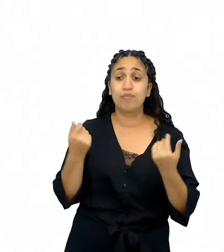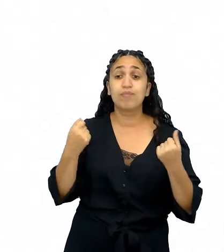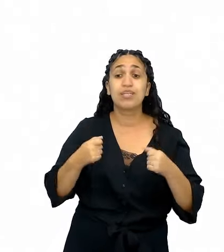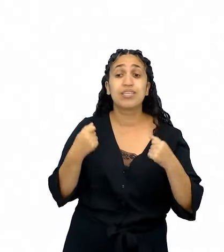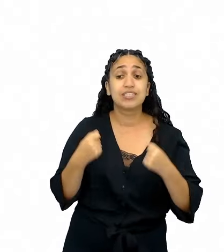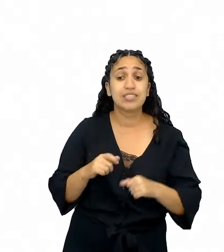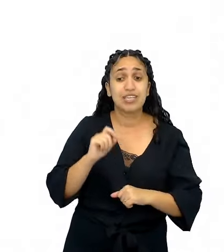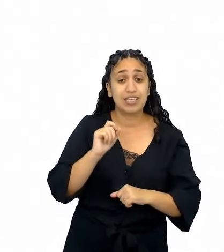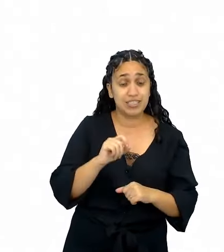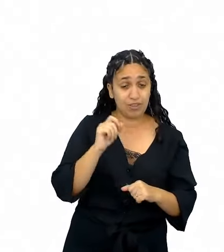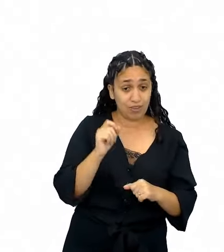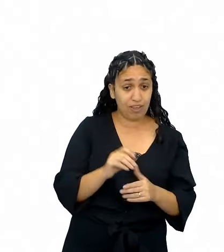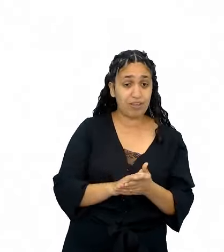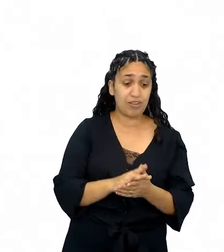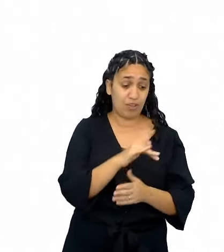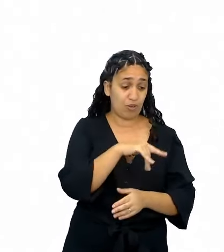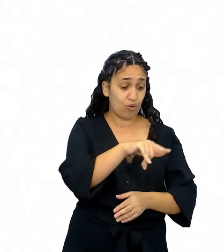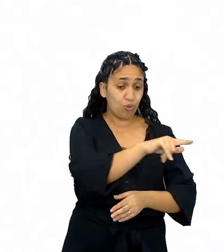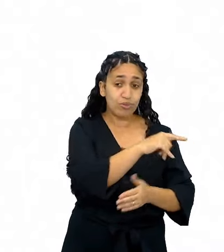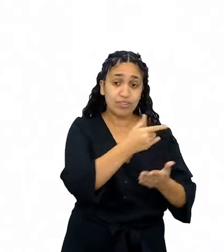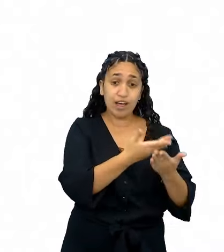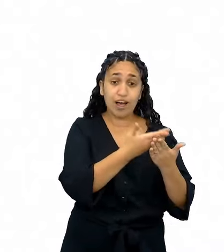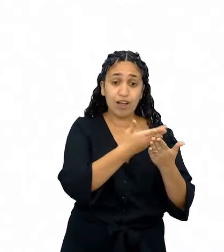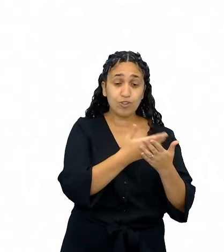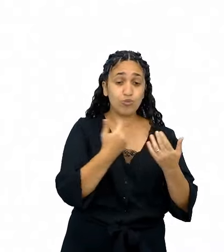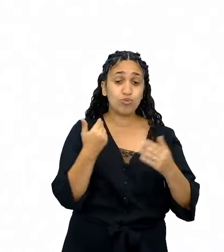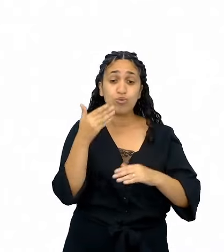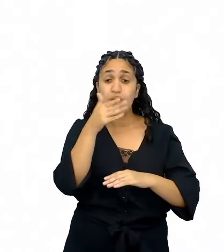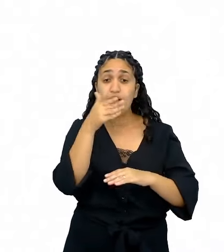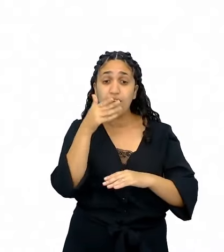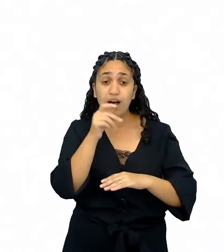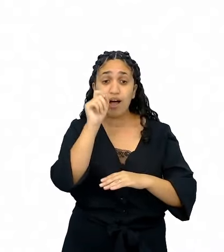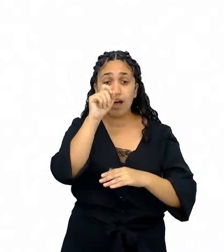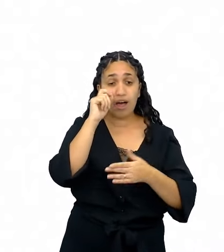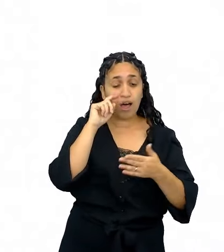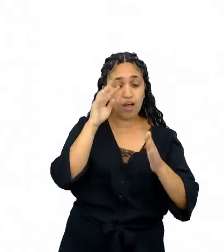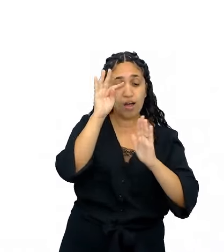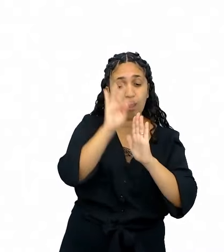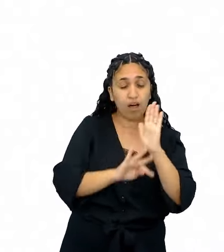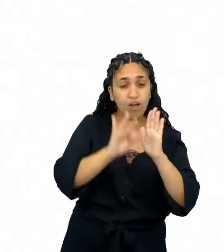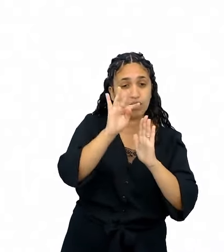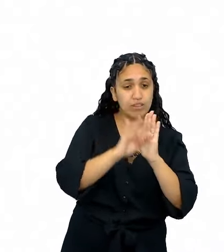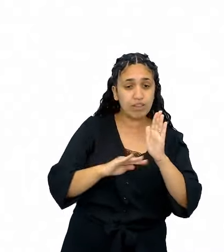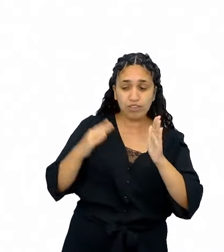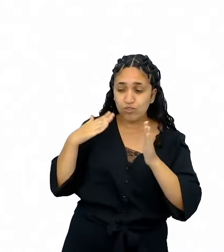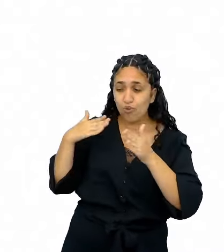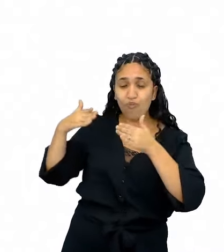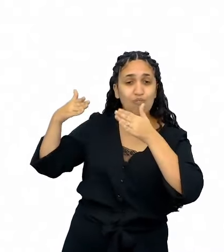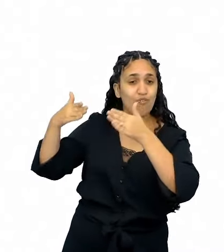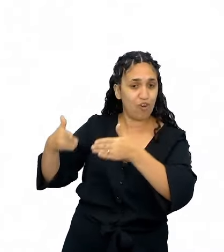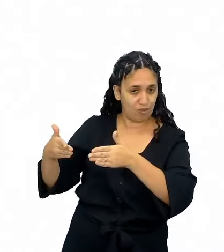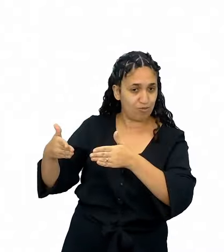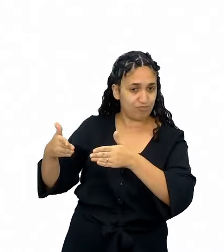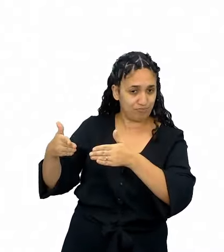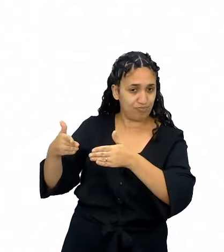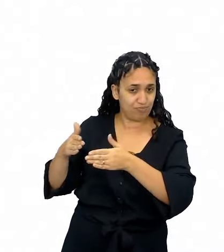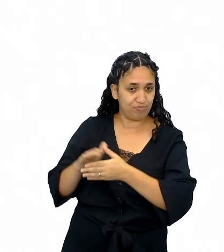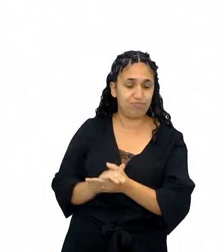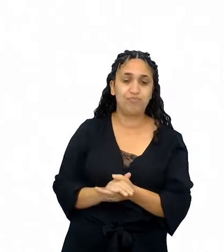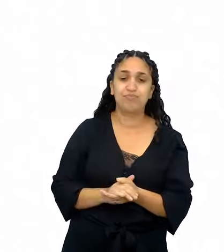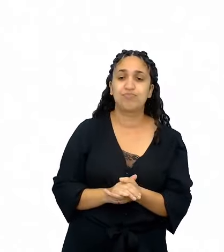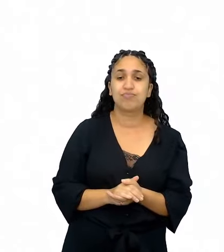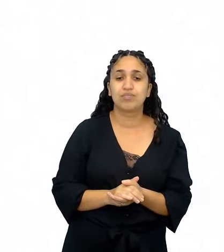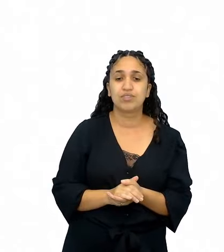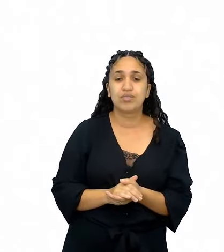que escolheram. E, para isso, podemos disponibilizar cópias impressas, ou, né, se houver